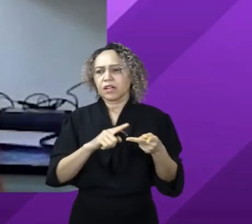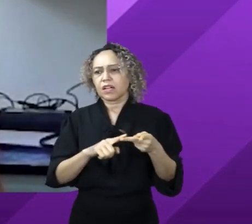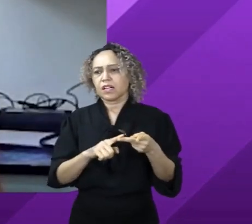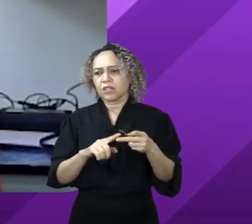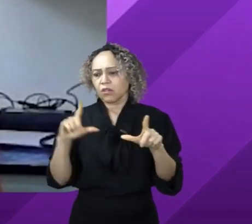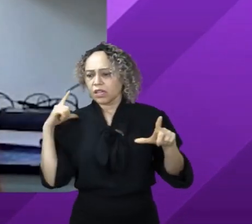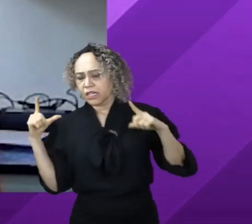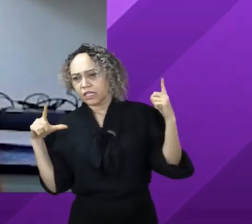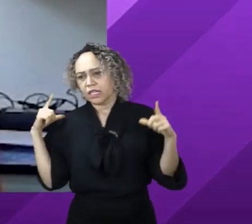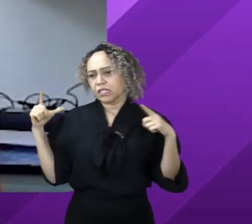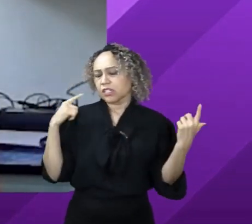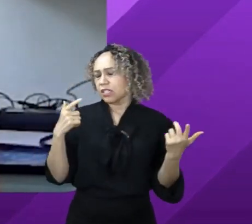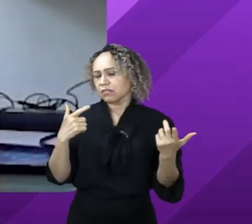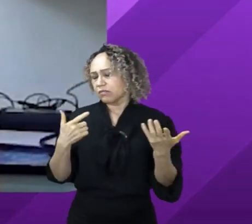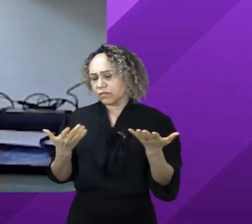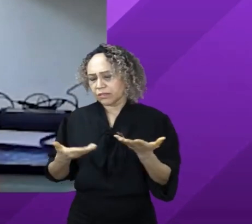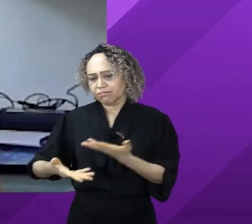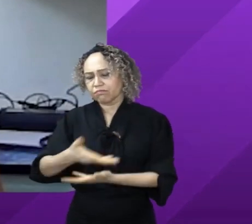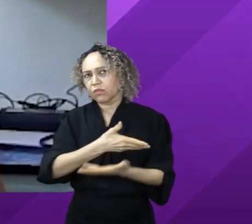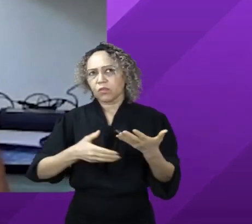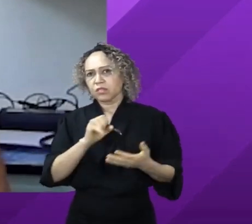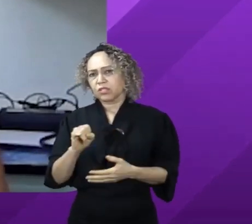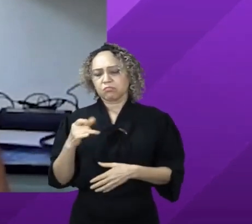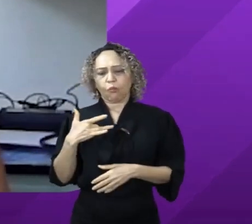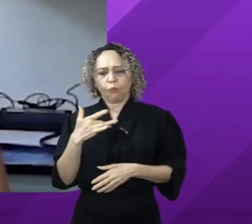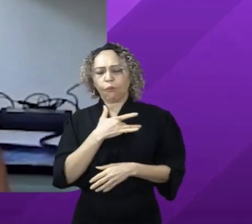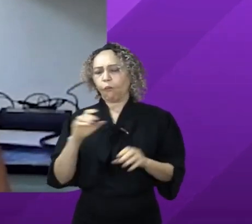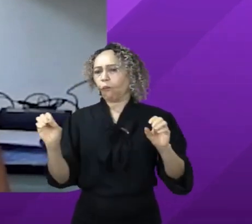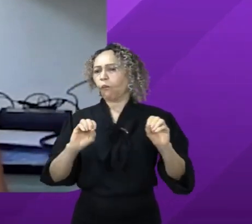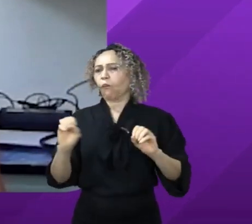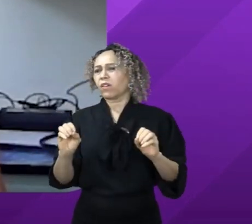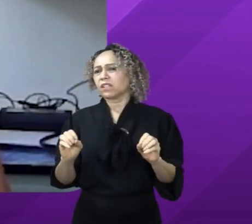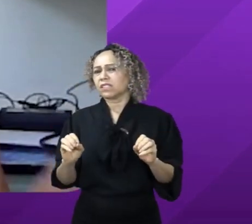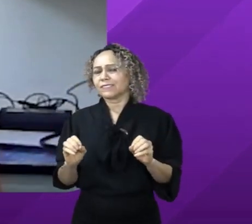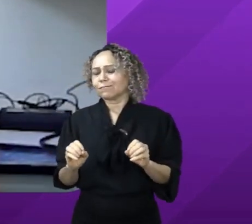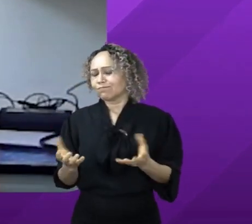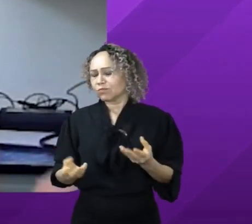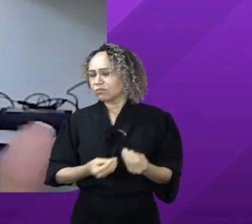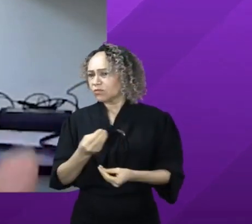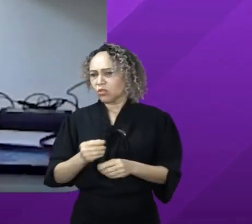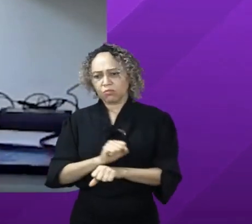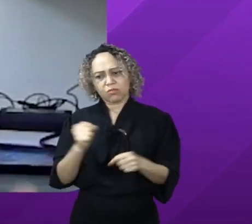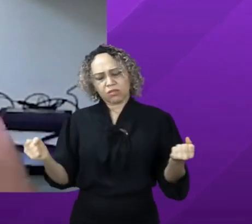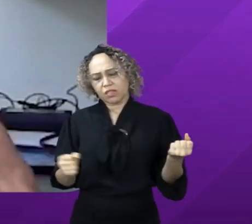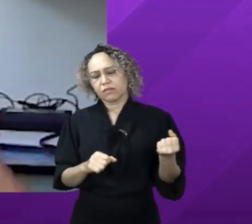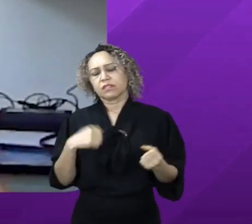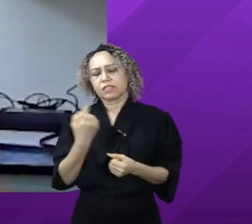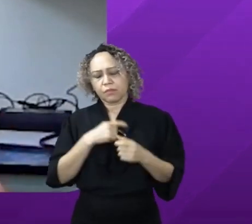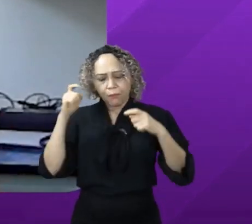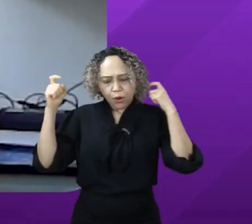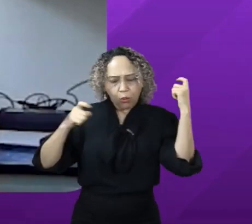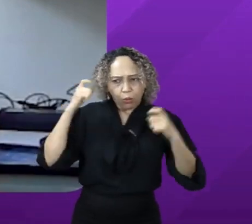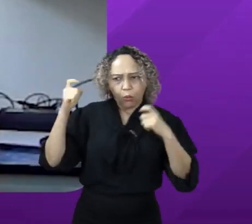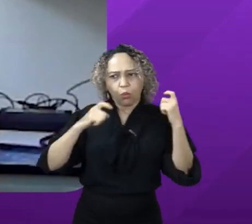sem uma qualidade de vida que permita que eu faça isso, seria impossível. Então, a gente tem que se preocupar com essas